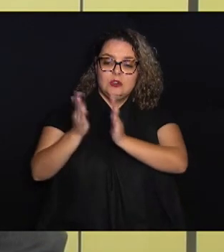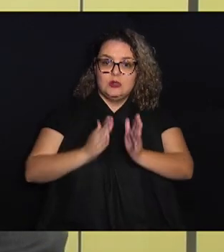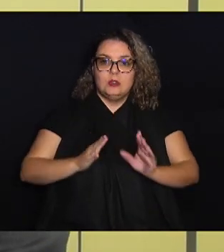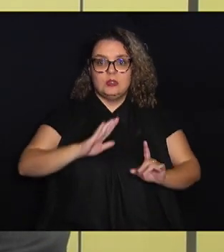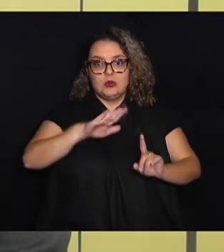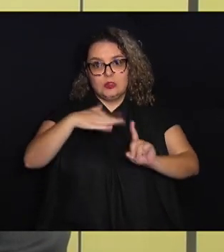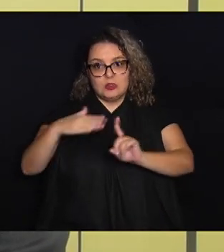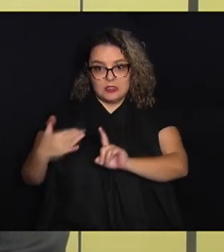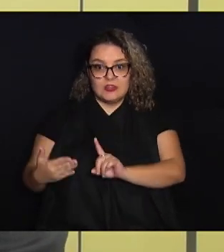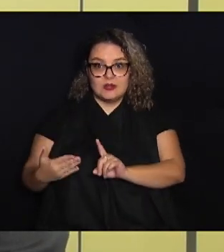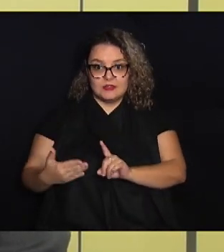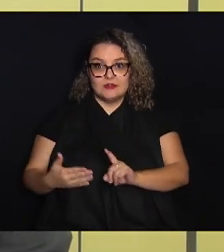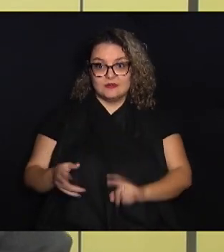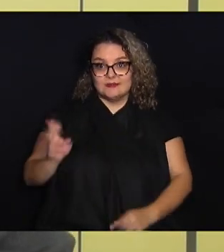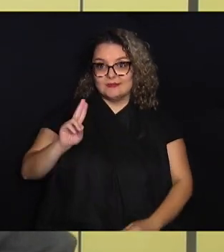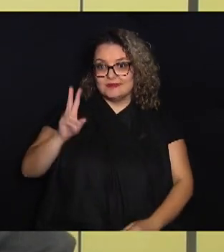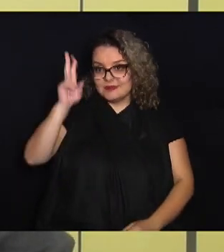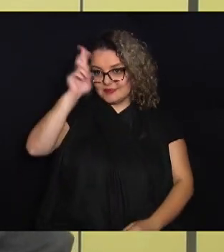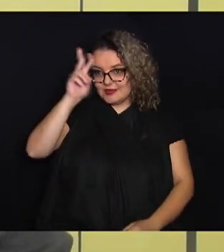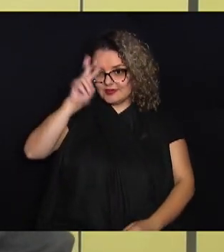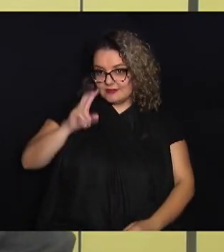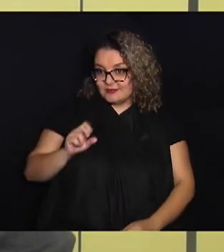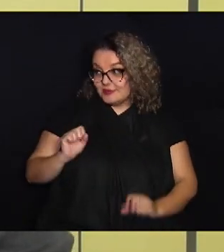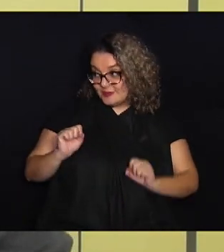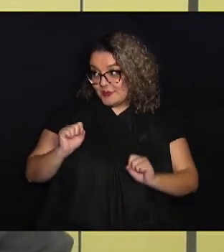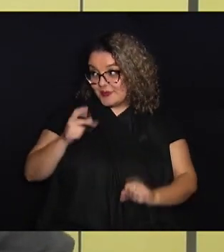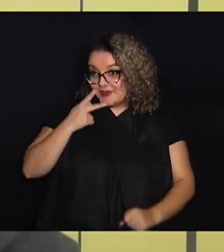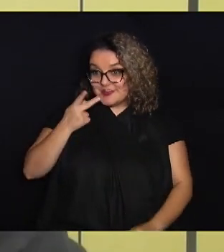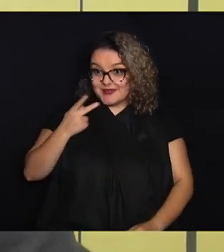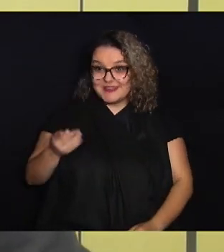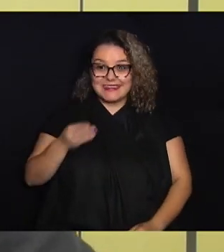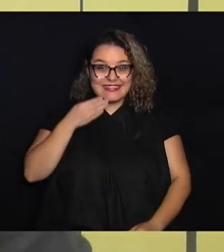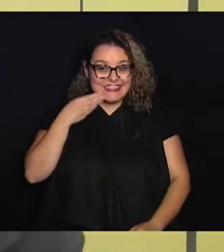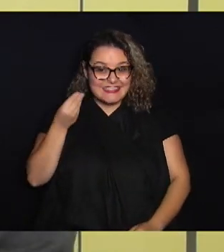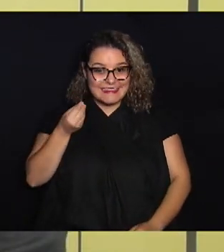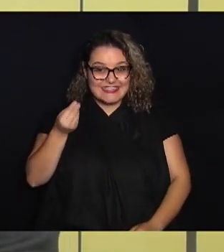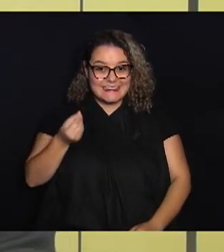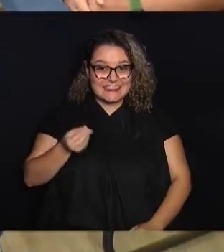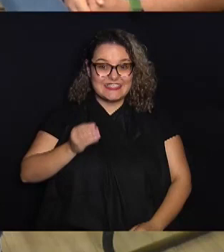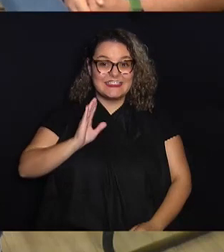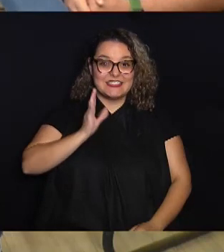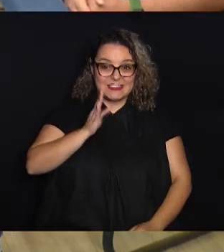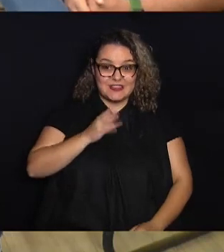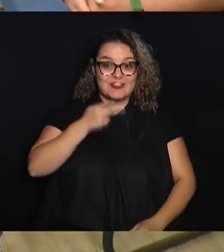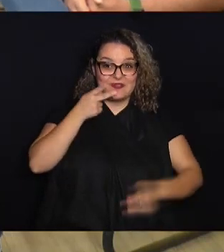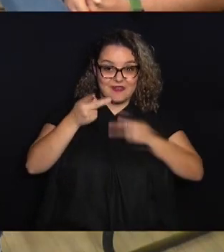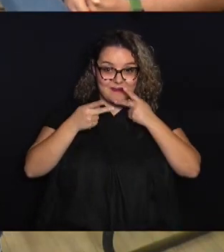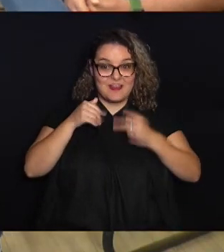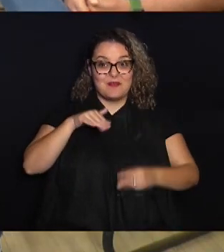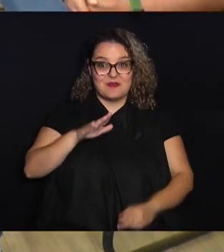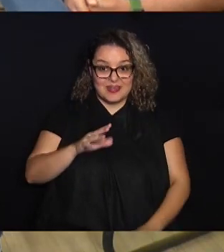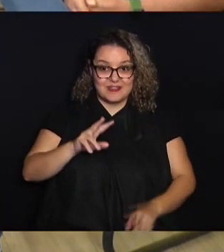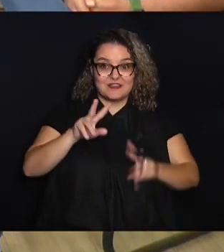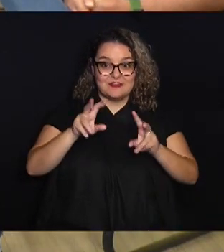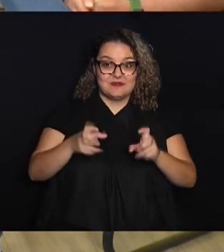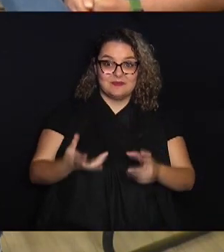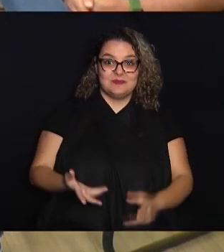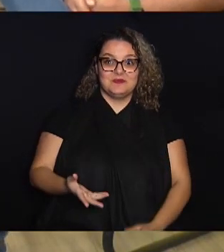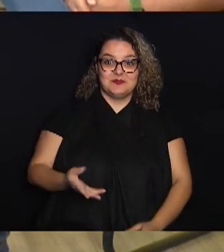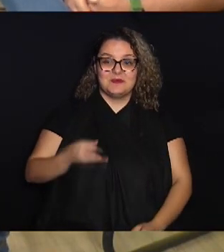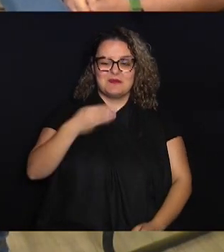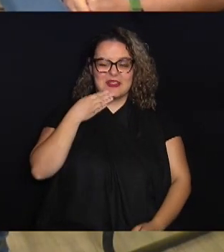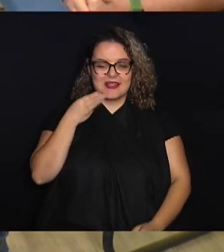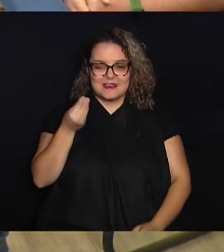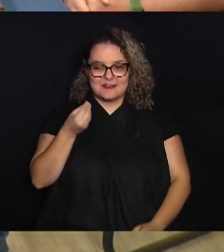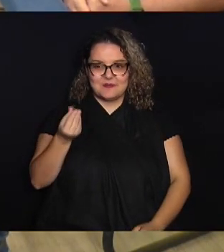homenageadas. E aí hoje, eu já posso dar o gostinho. Mas já a gente vai falar muito mais sobre isso, mas deixa o gostinho